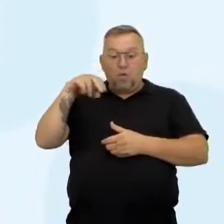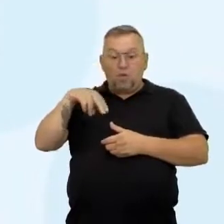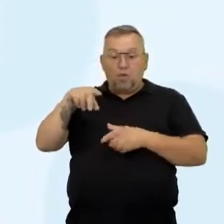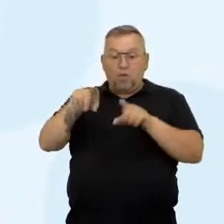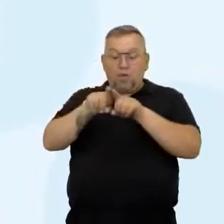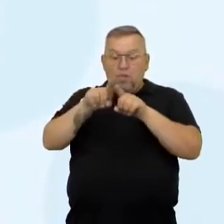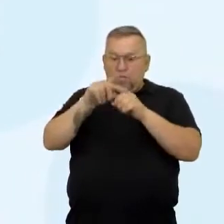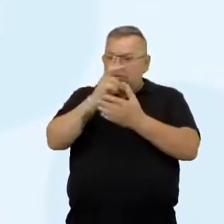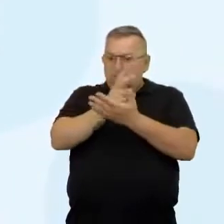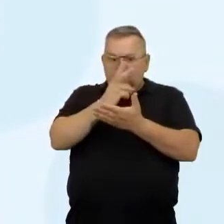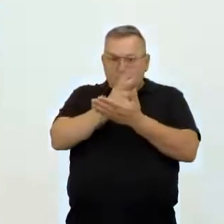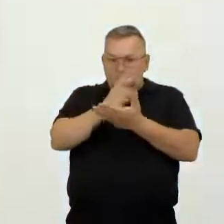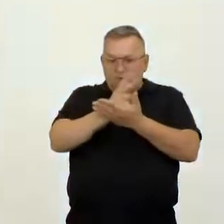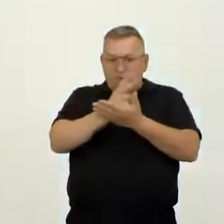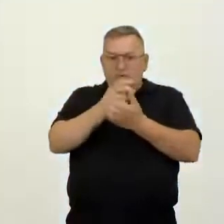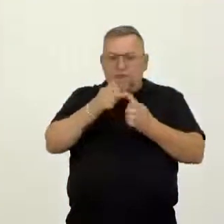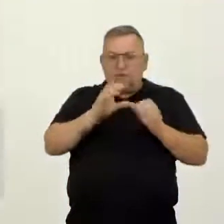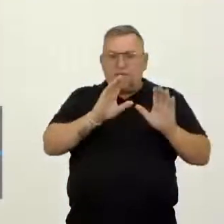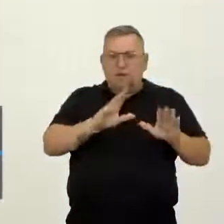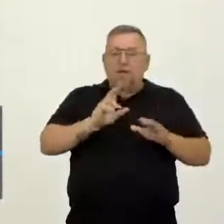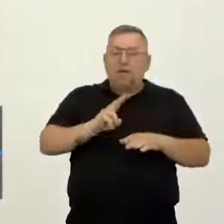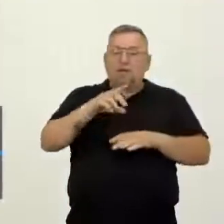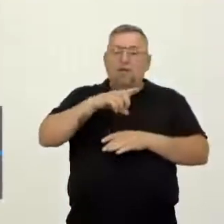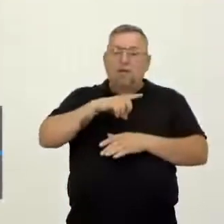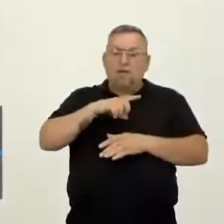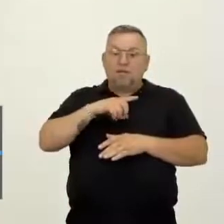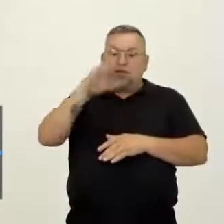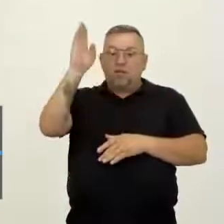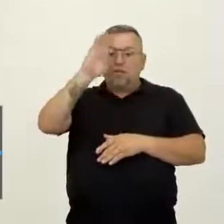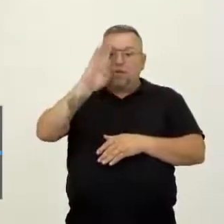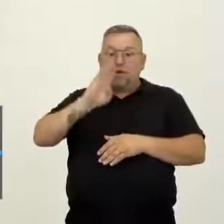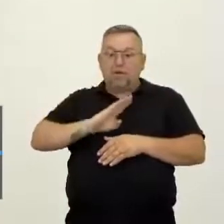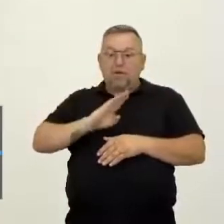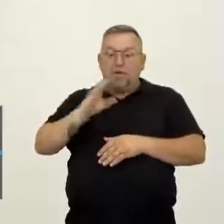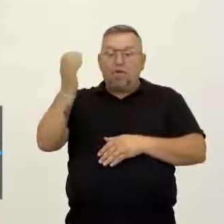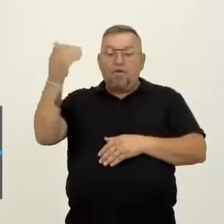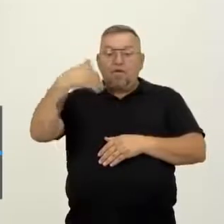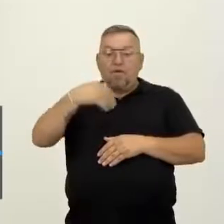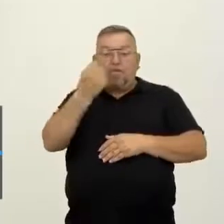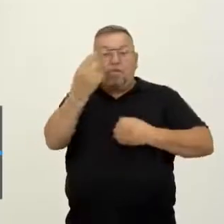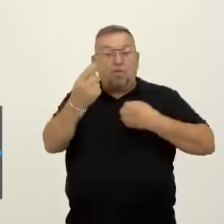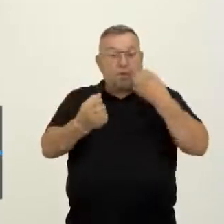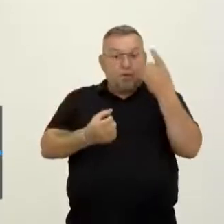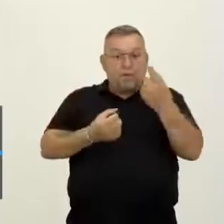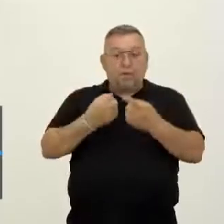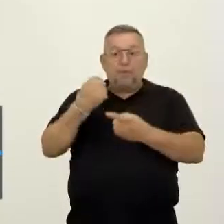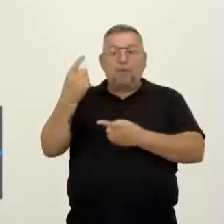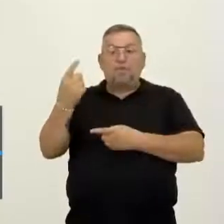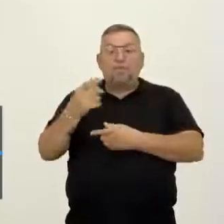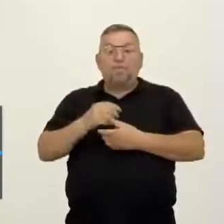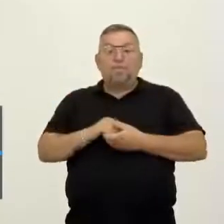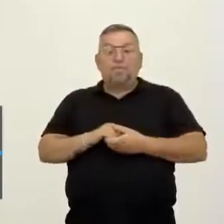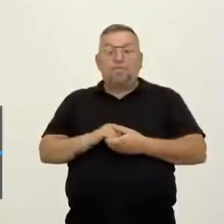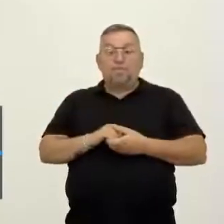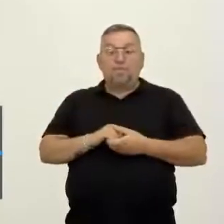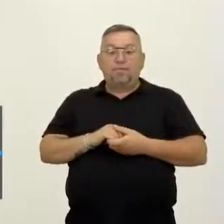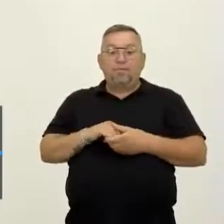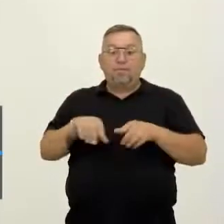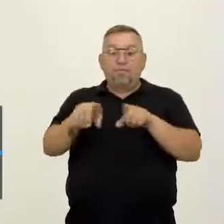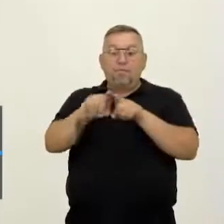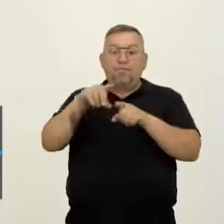que era permanente. Você ia para lá, sempre estava. Para o Brasil, vem alguns de vez em quando.